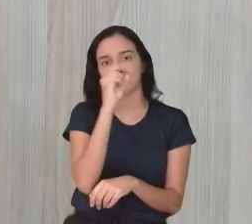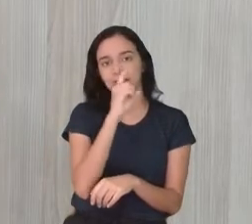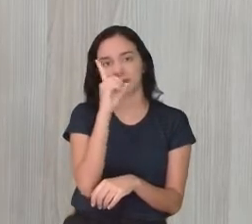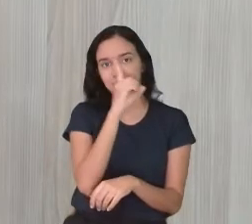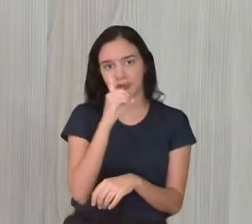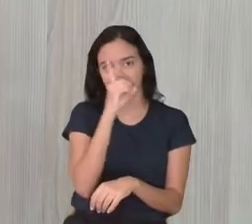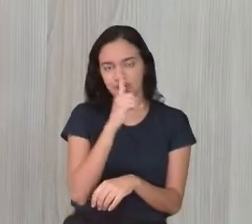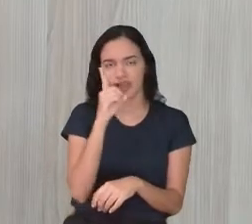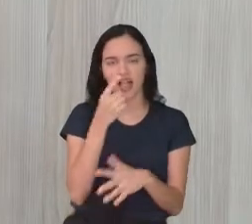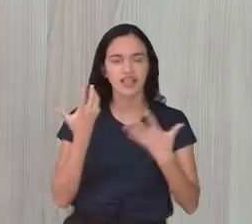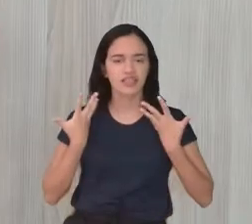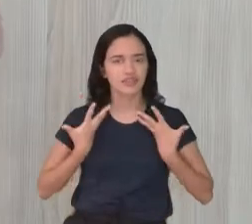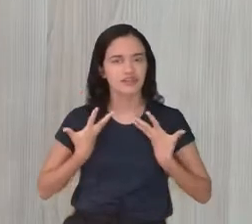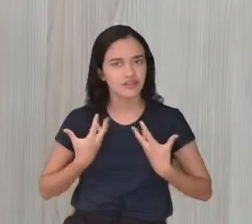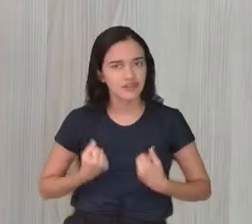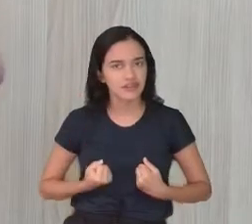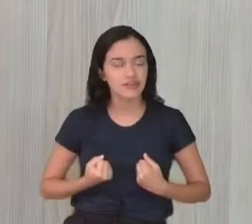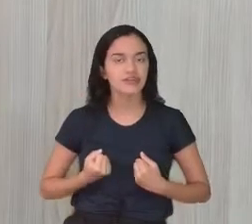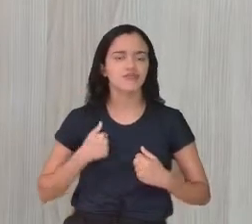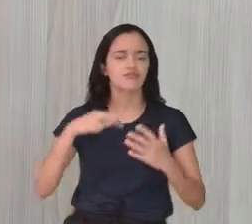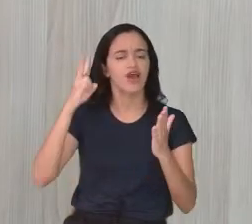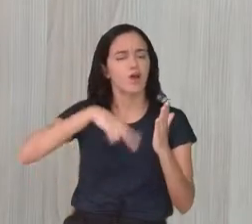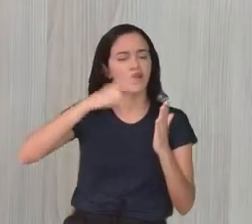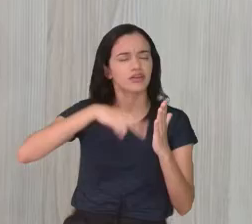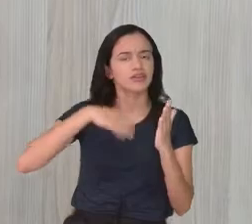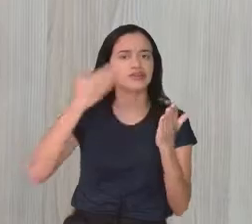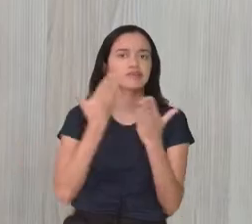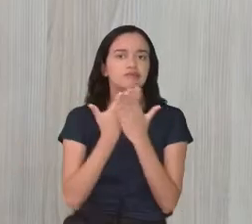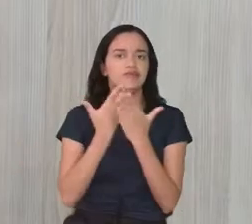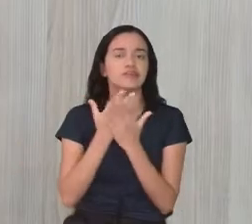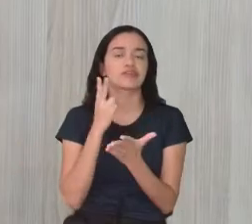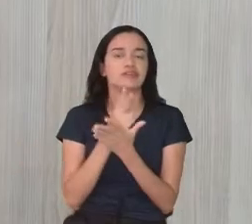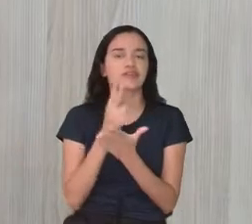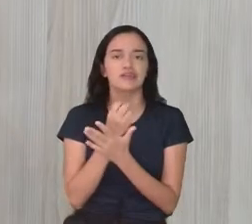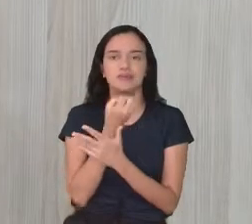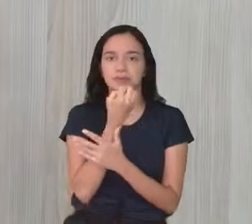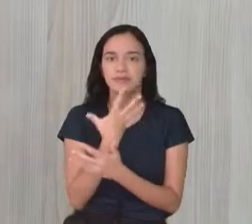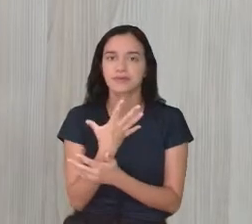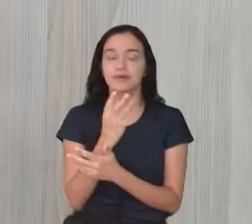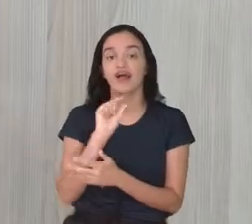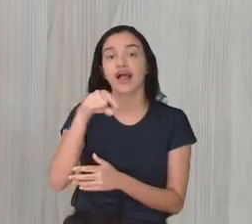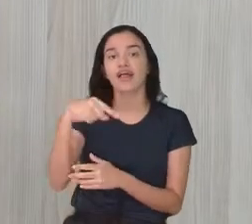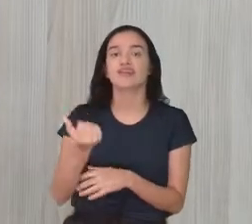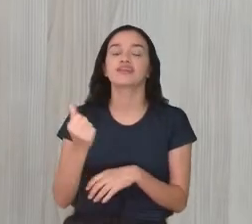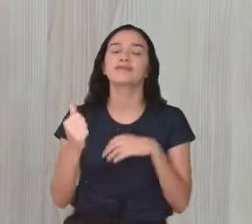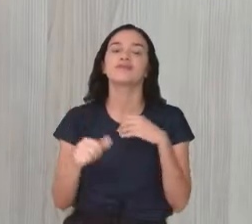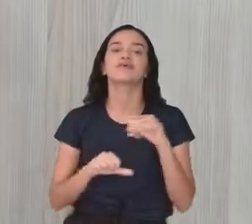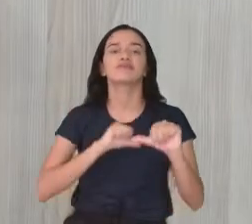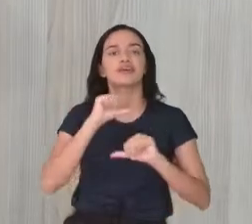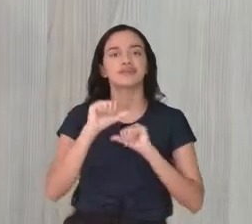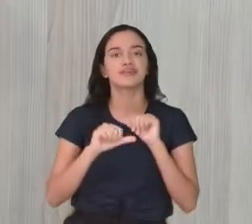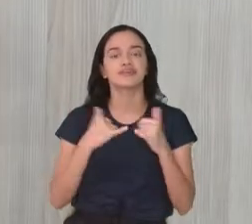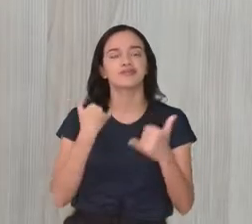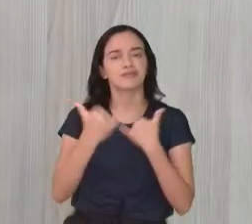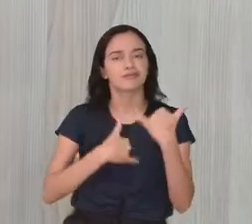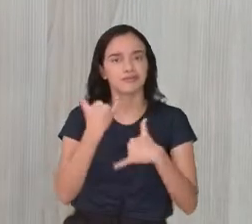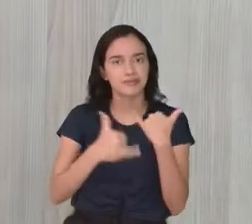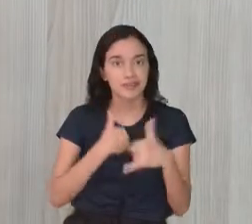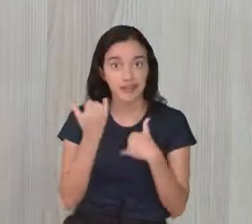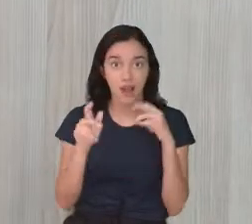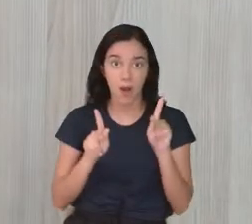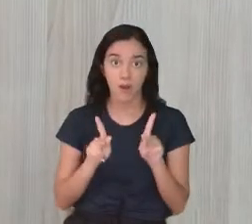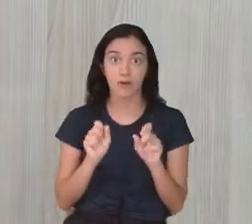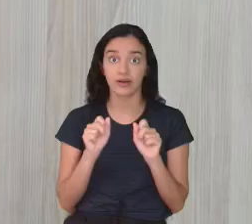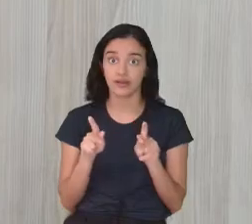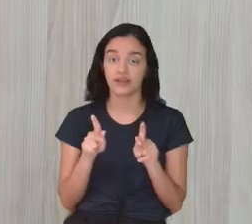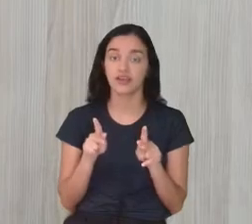né? Descansem. Se der tempo ainda, dá uma lidinha, dá uma estudada. É sempre bom, né? E depois vai brincar, vai se divertir, beleza? Escutem os